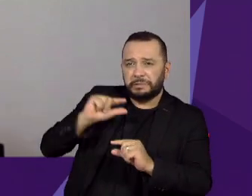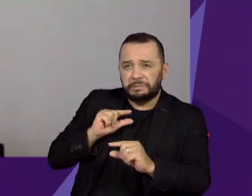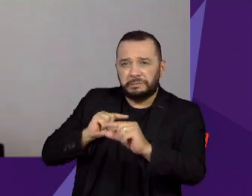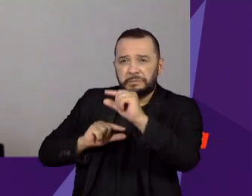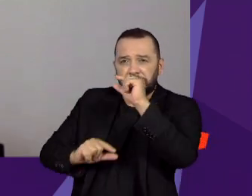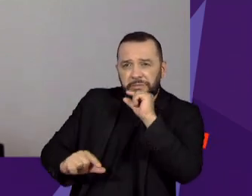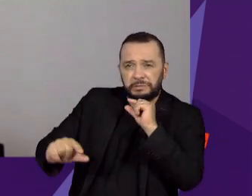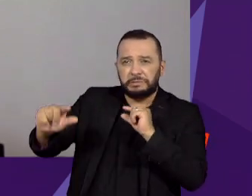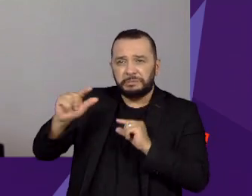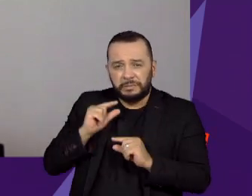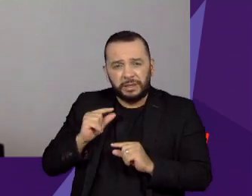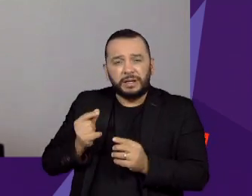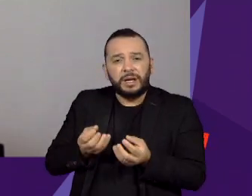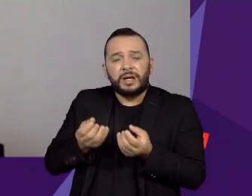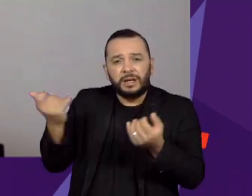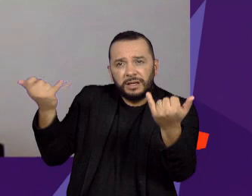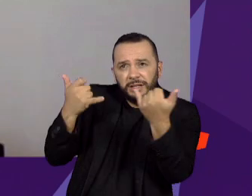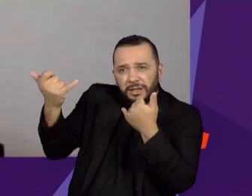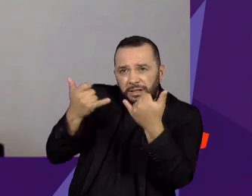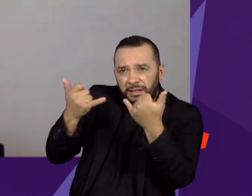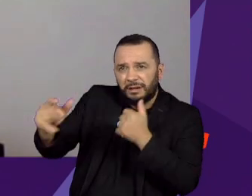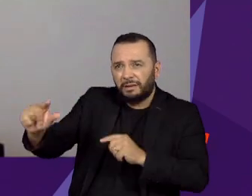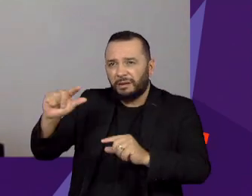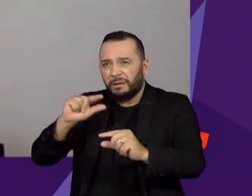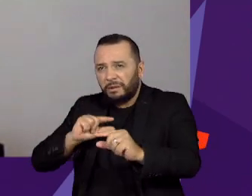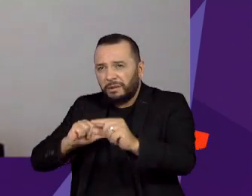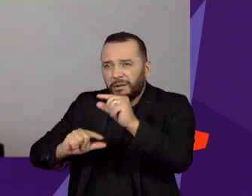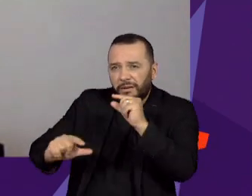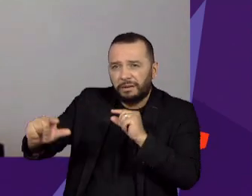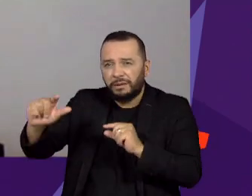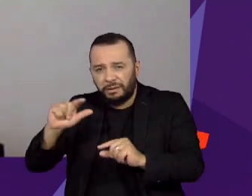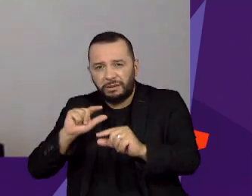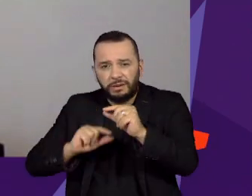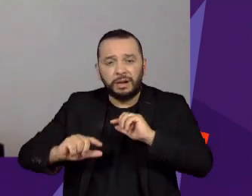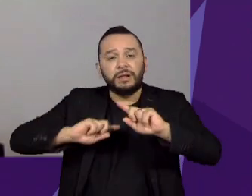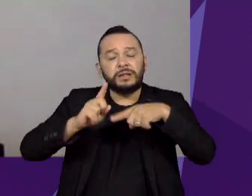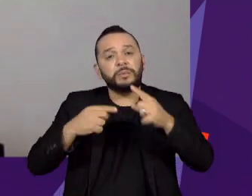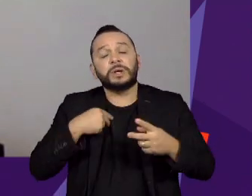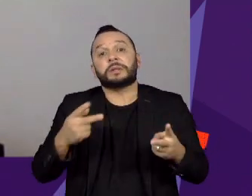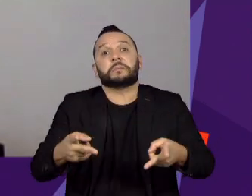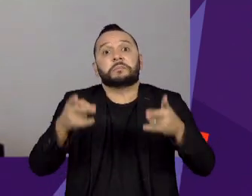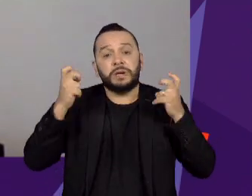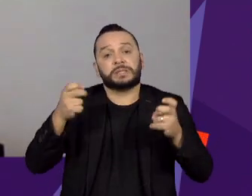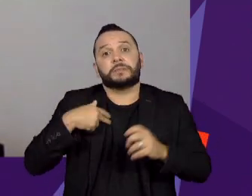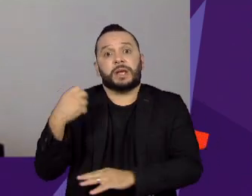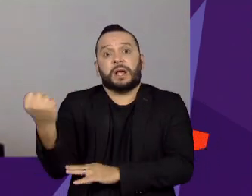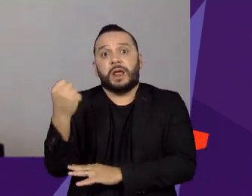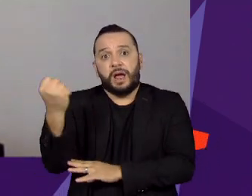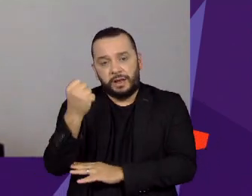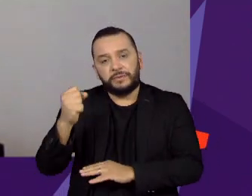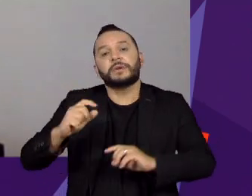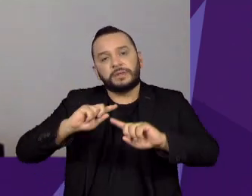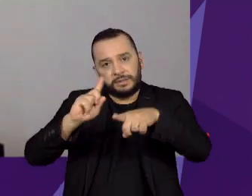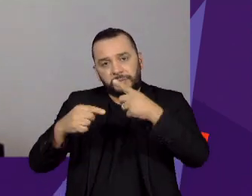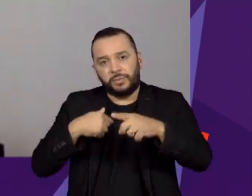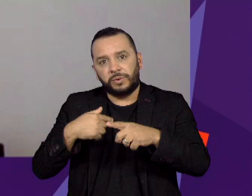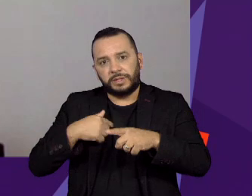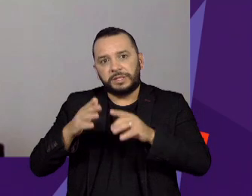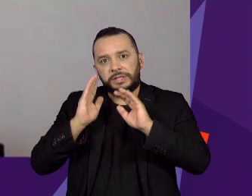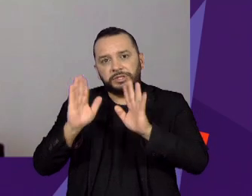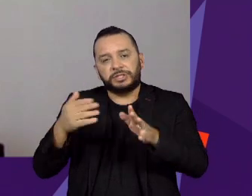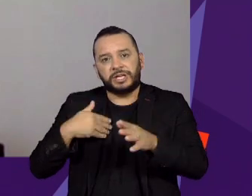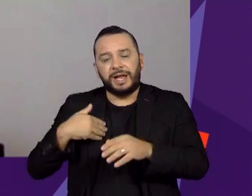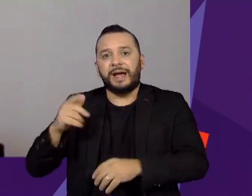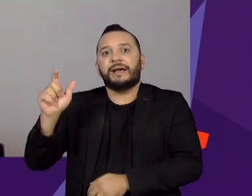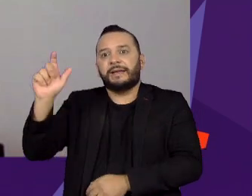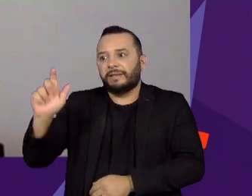conta-gotas. A gente só dimensiona a gravidade da doença quando ela entra no mundo ocidental, derruba o sistema de saúde da